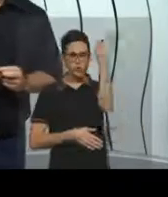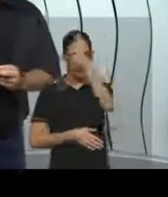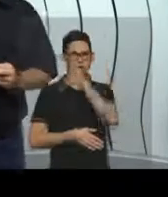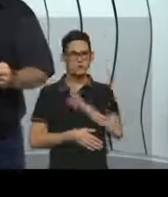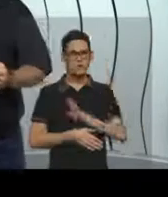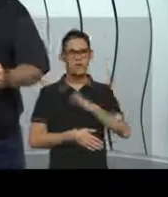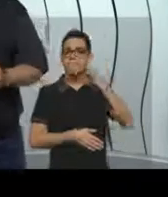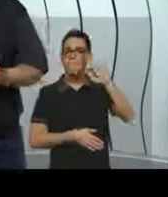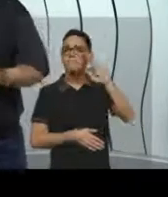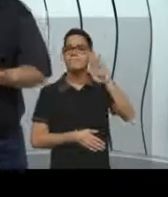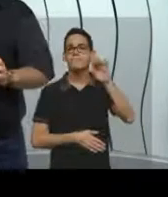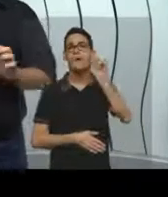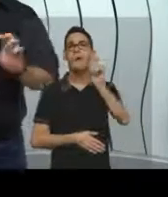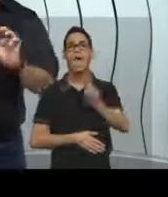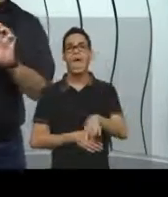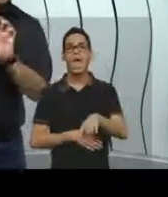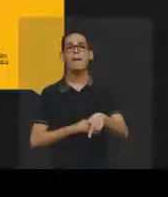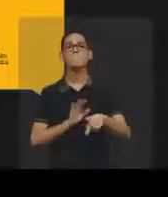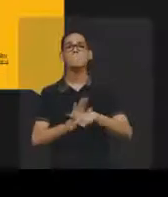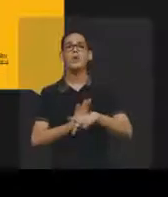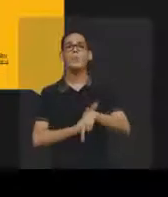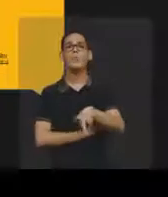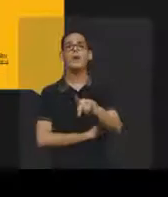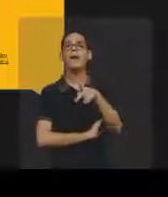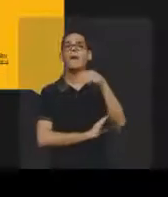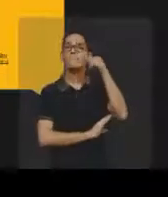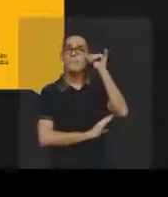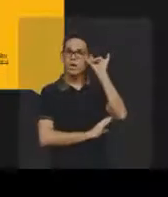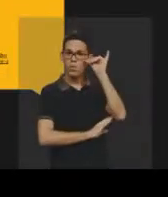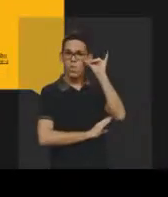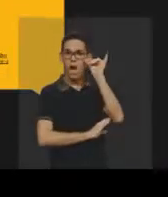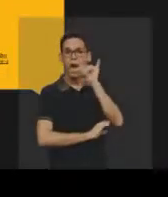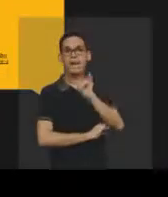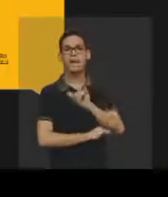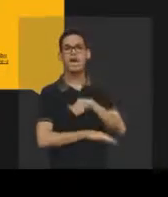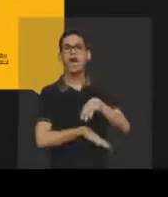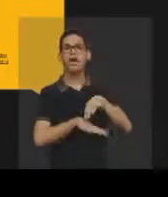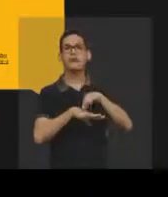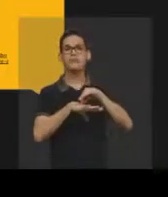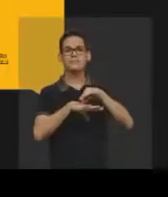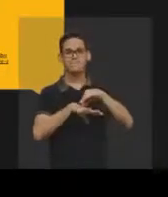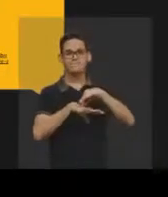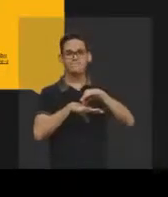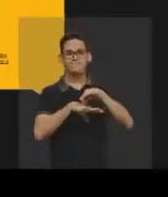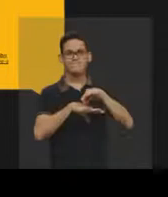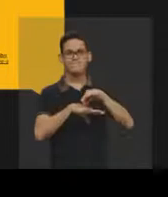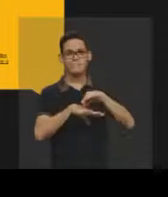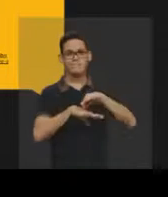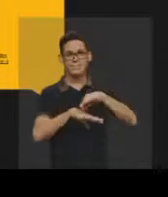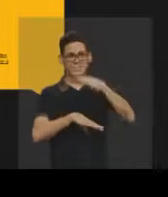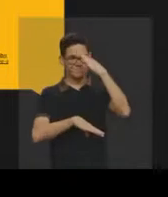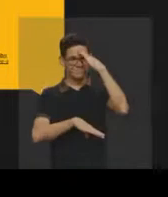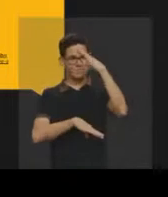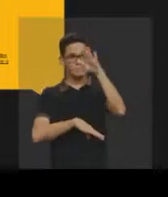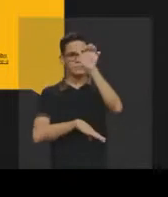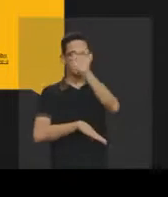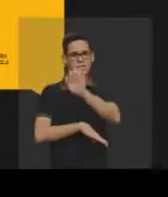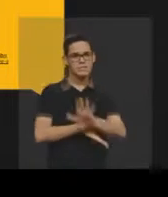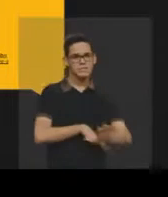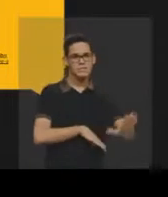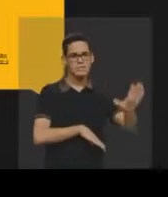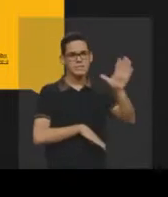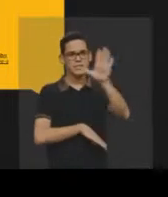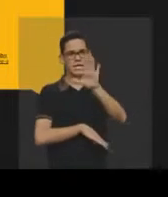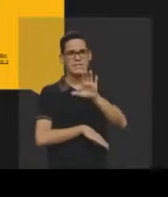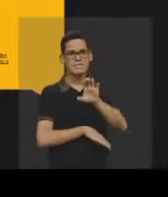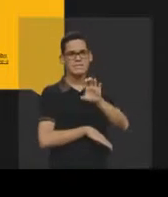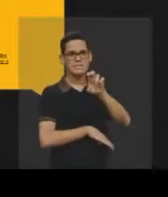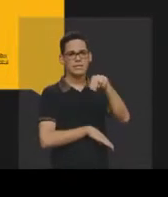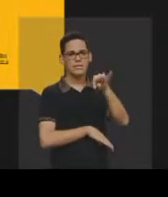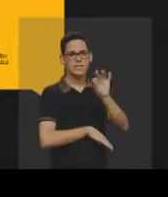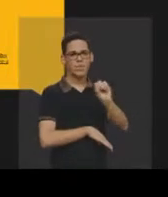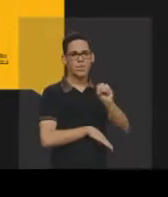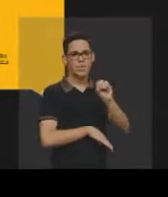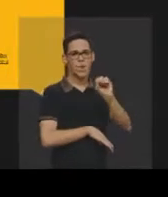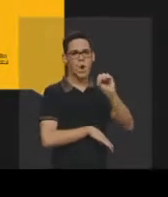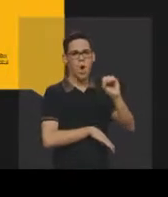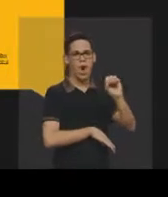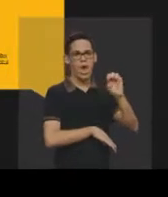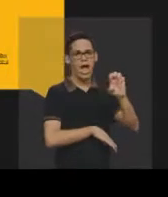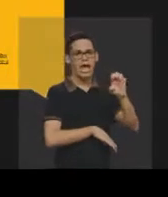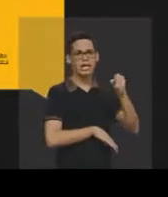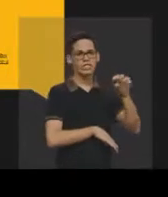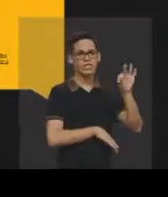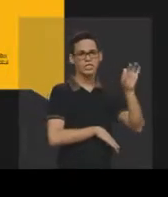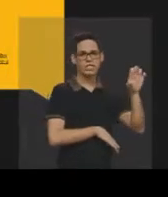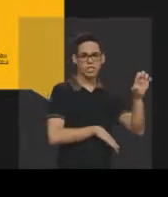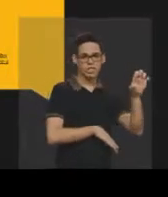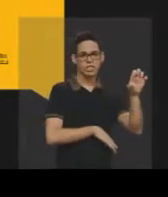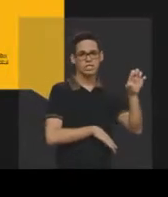né? Com um destaque maior ainda para a região centro-oeste, né? Sendo que essa produção é feita em